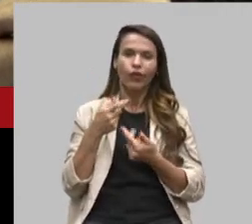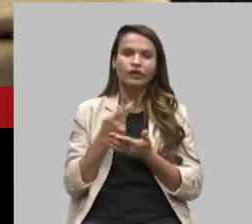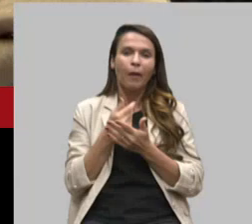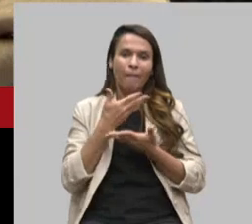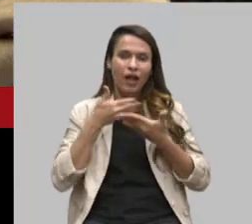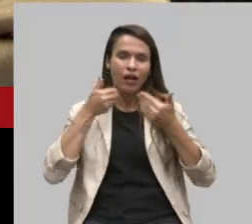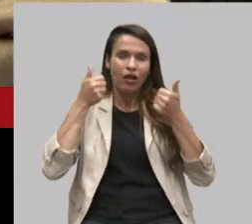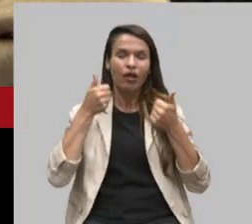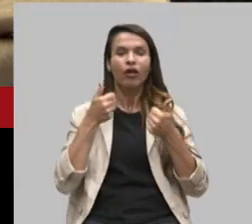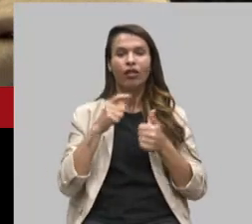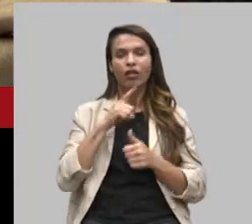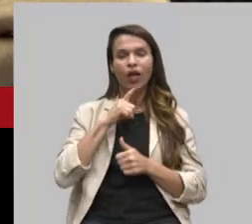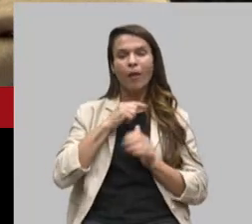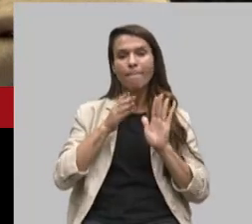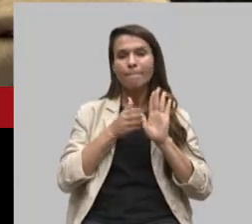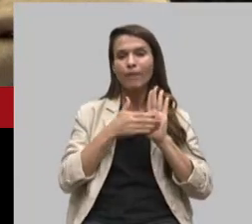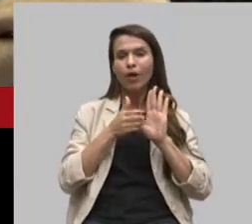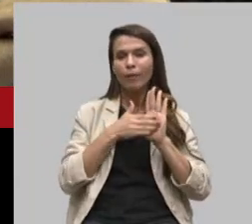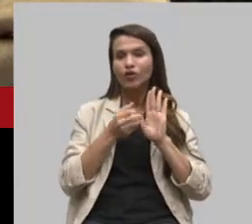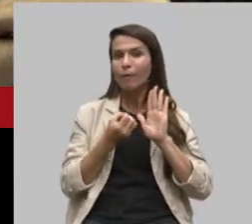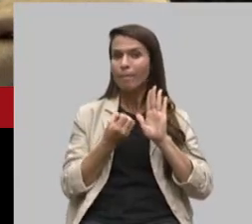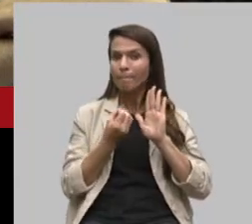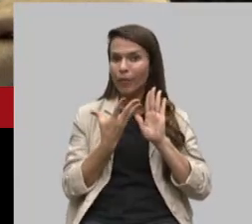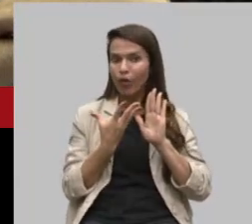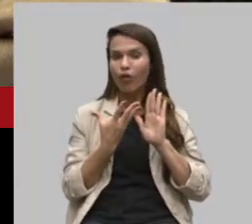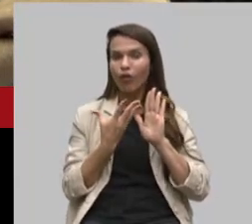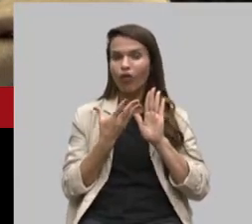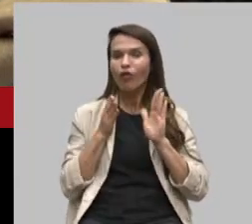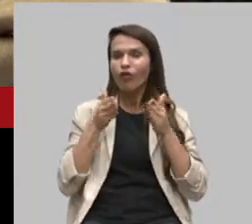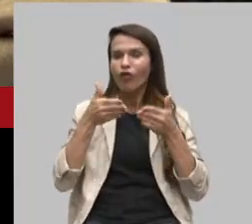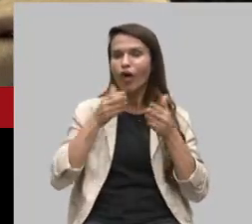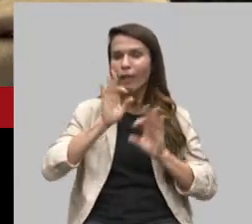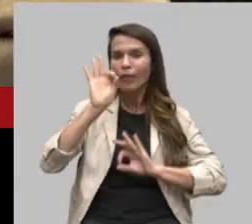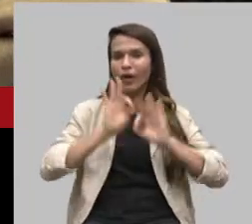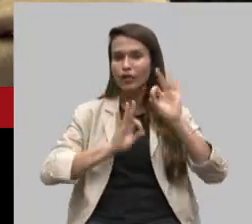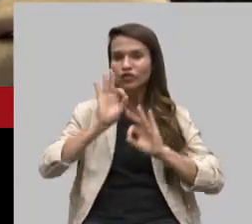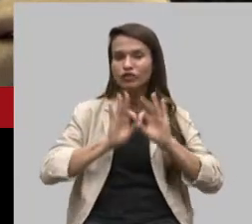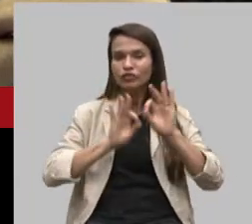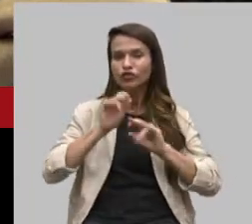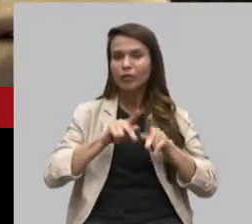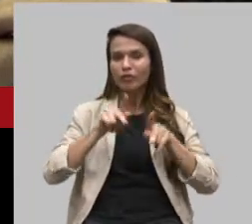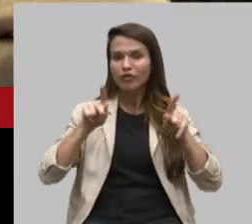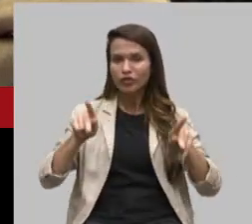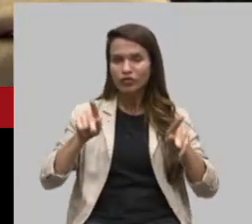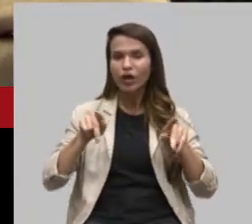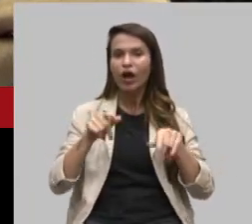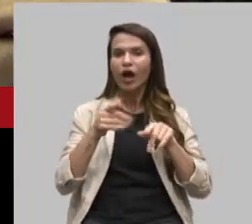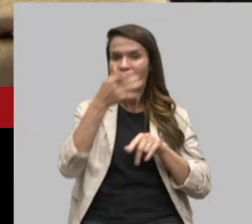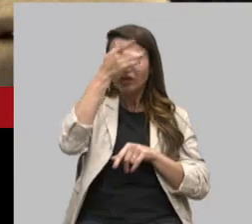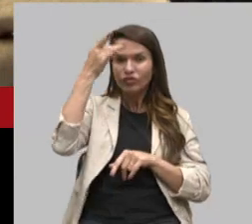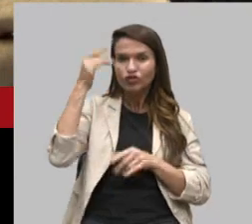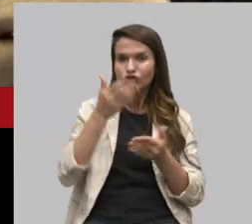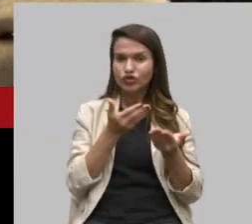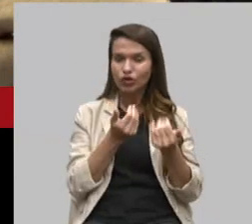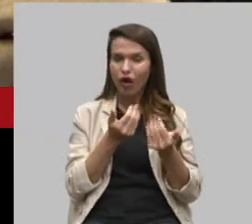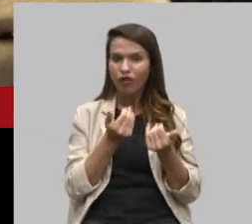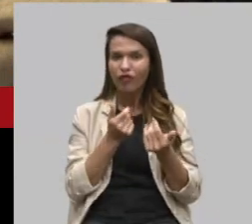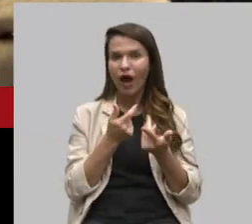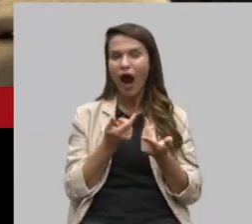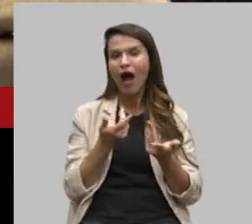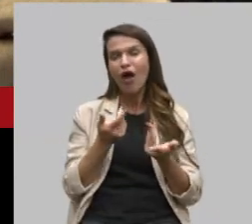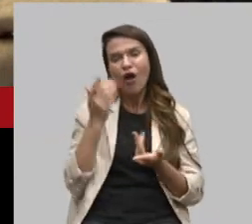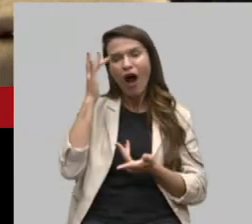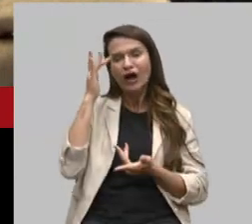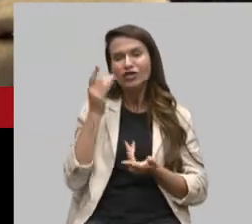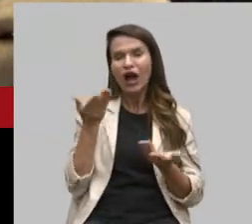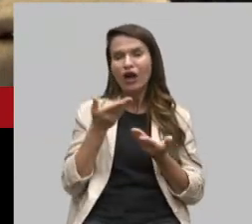também tem propostas muito boas abordando sobre a preparação dos professores sobre a saúde mental do jovem e eu acho que agora tá na hora da gente abrir os